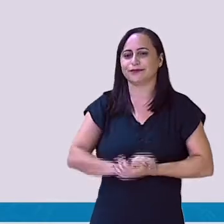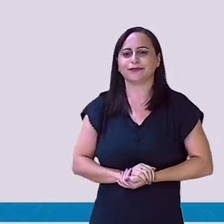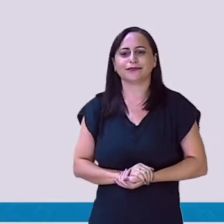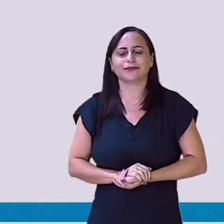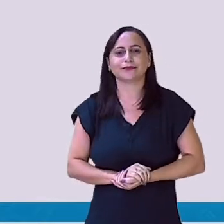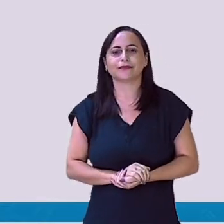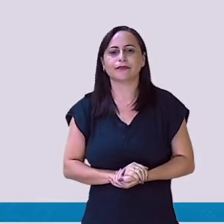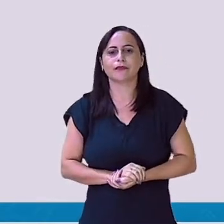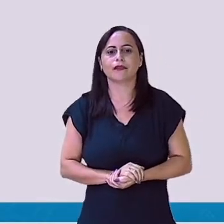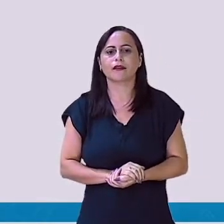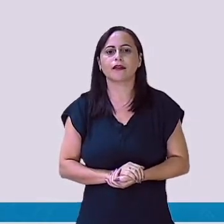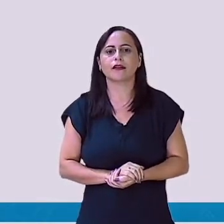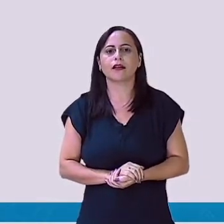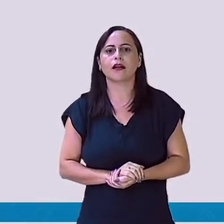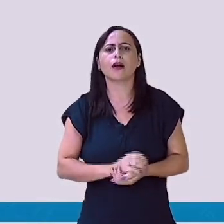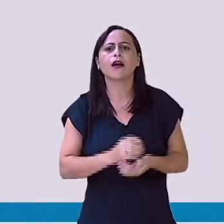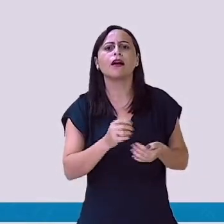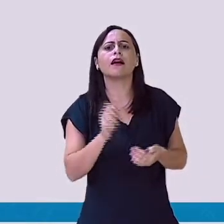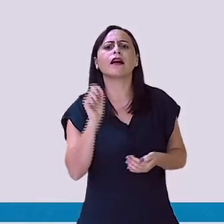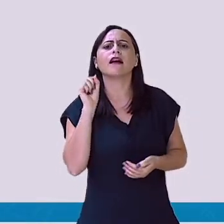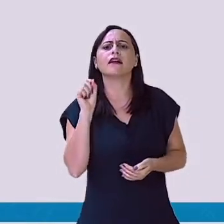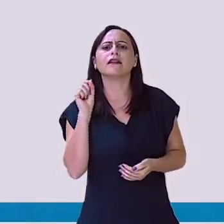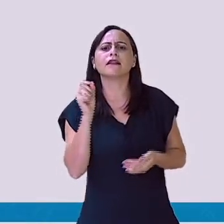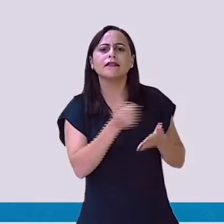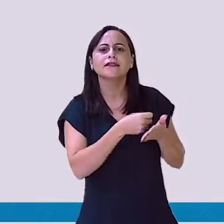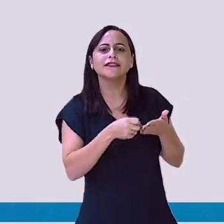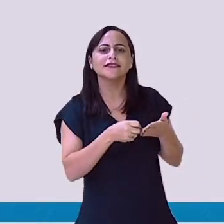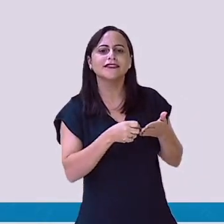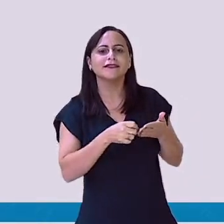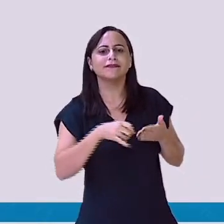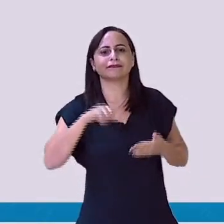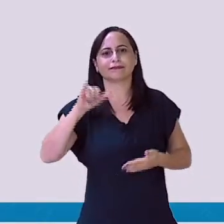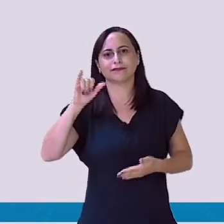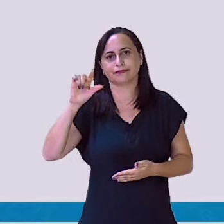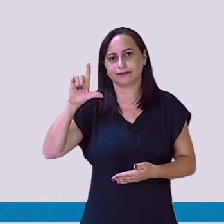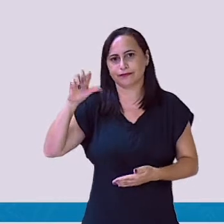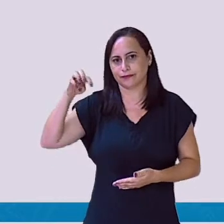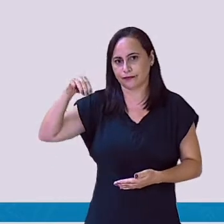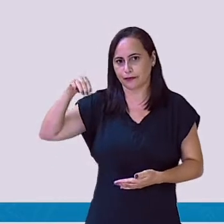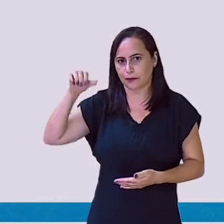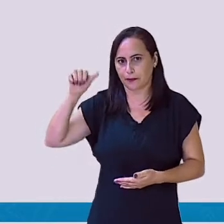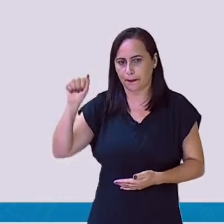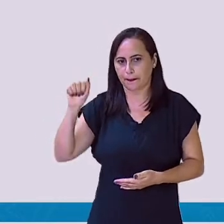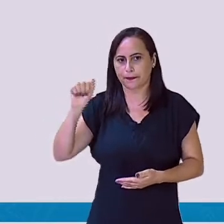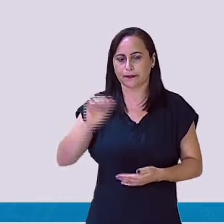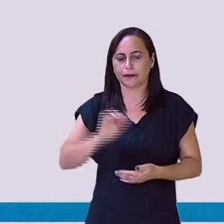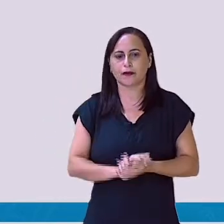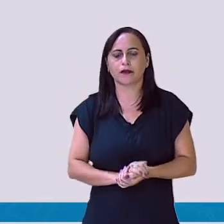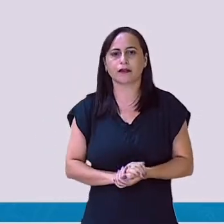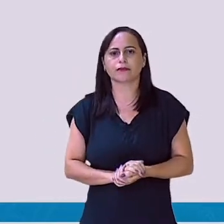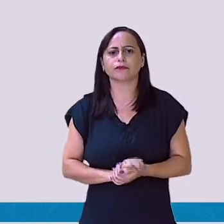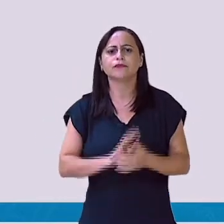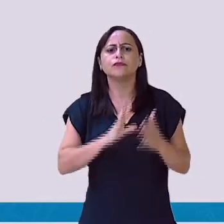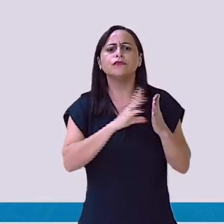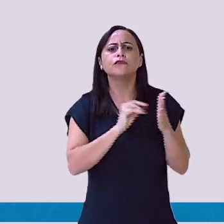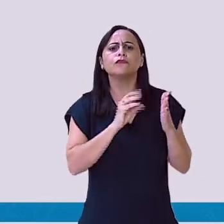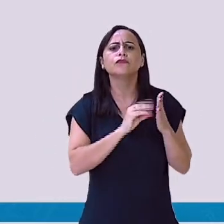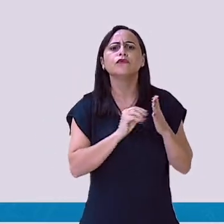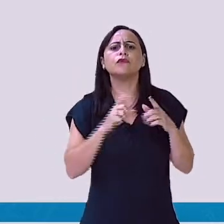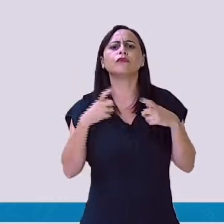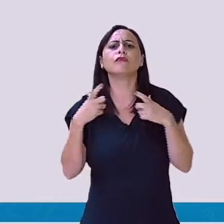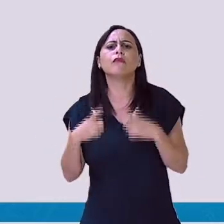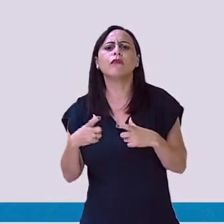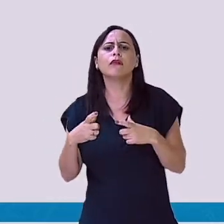frango. Quem que escreveu esse texto? Ilma Pereira. Qual a fonte? Que